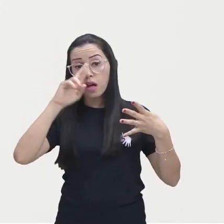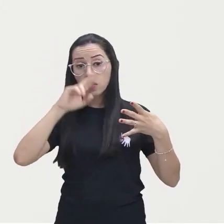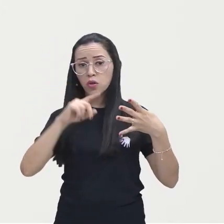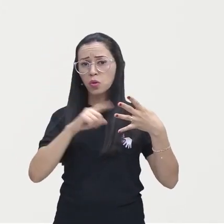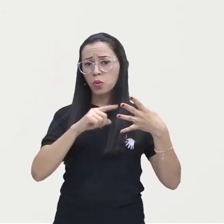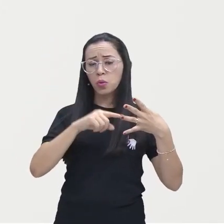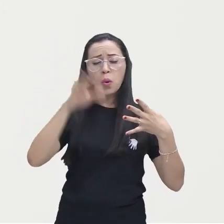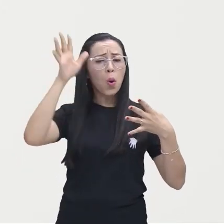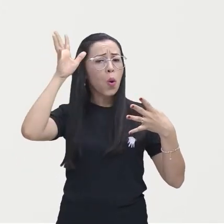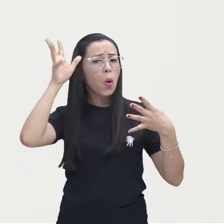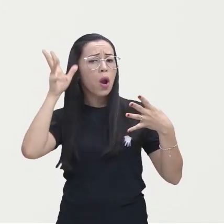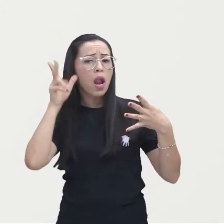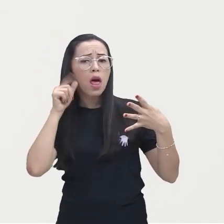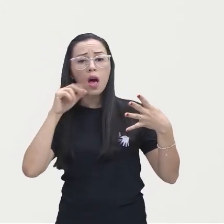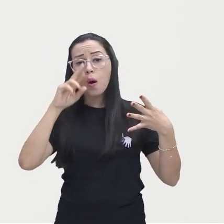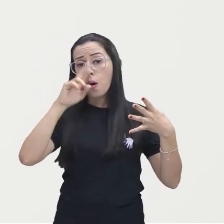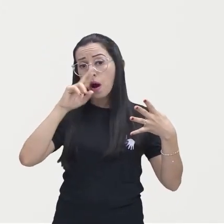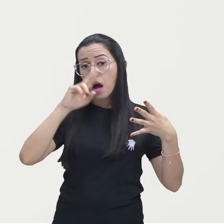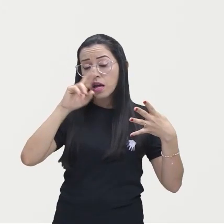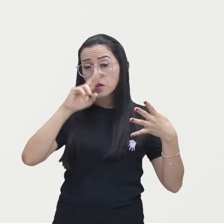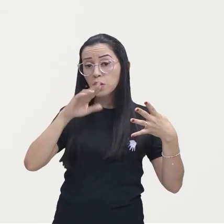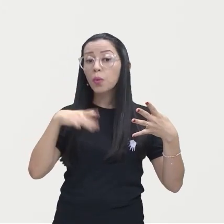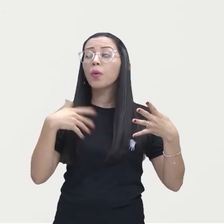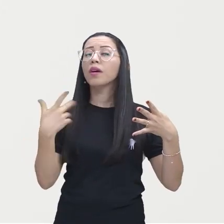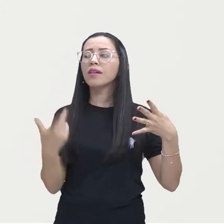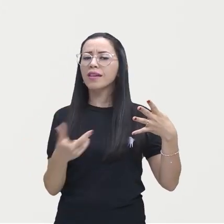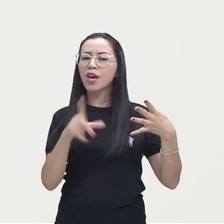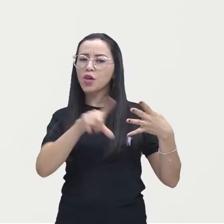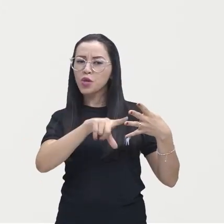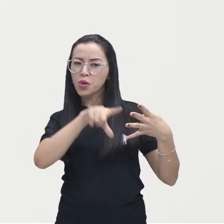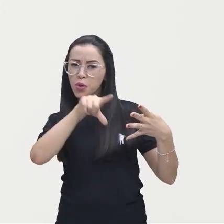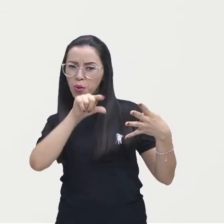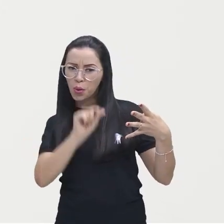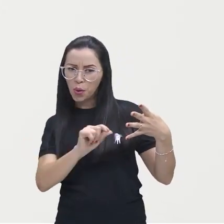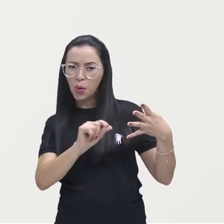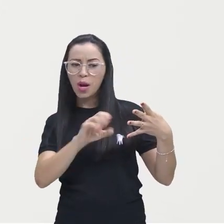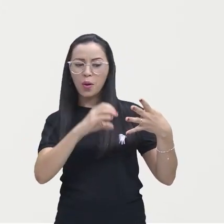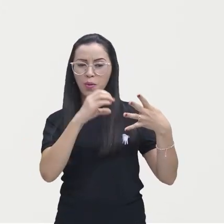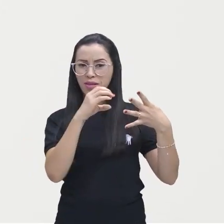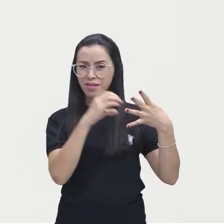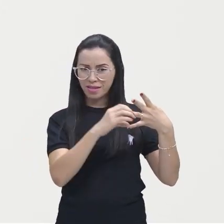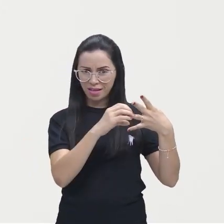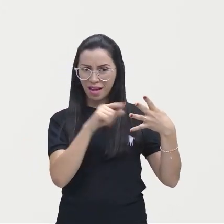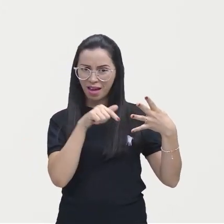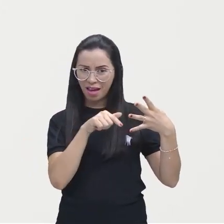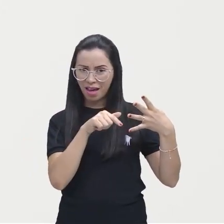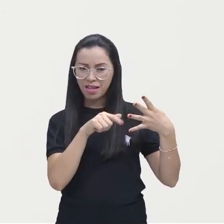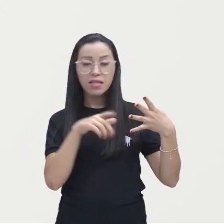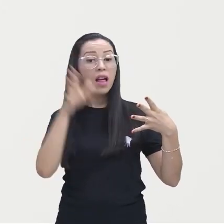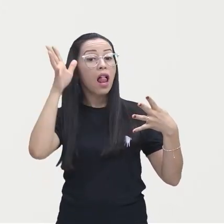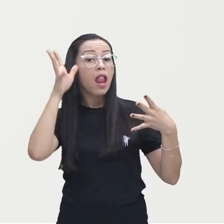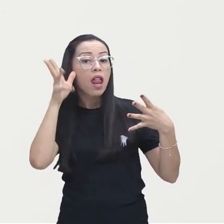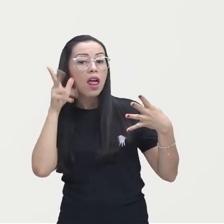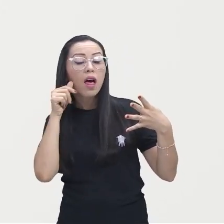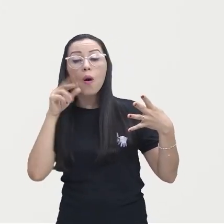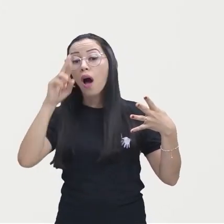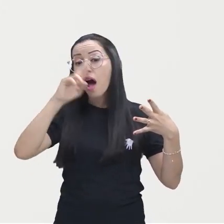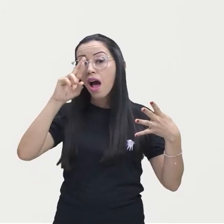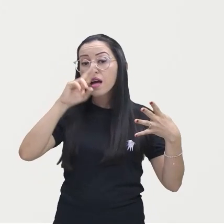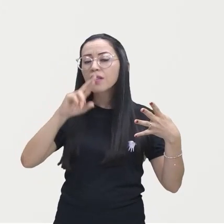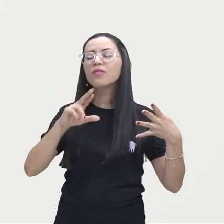e o ratinho. Quem respondeu aqui a questão C, o leão e o ratinho, está